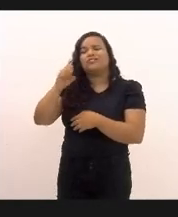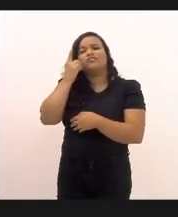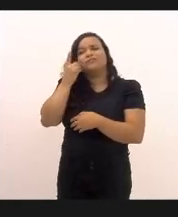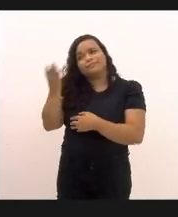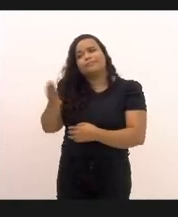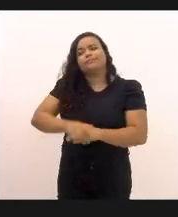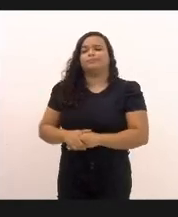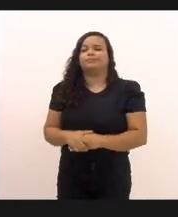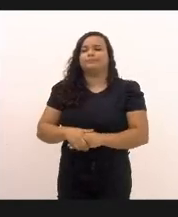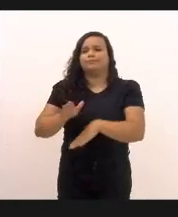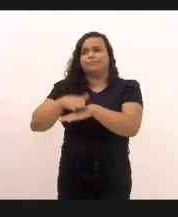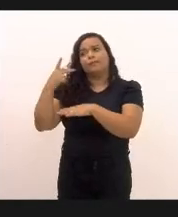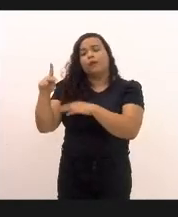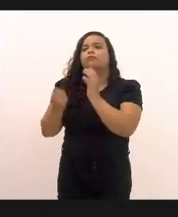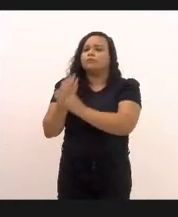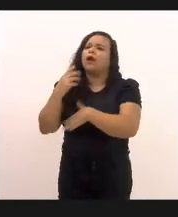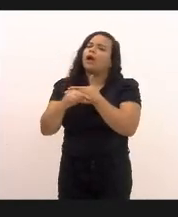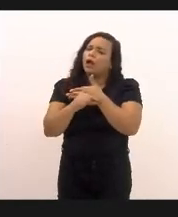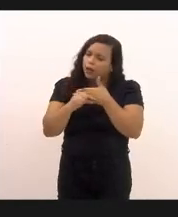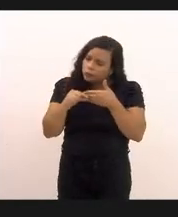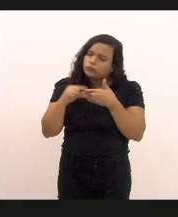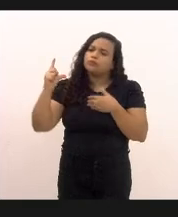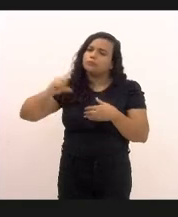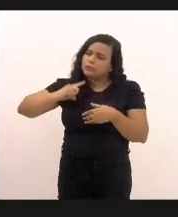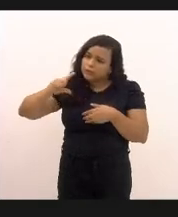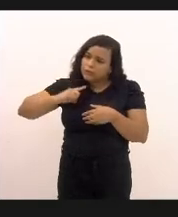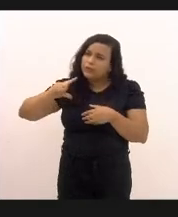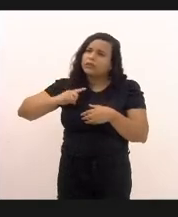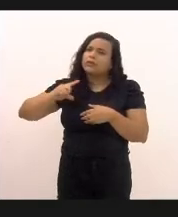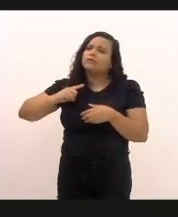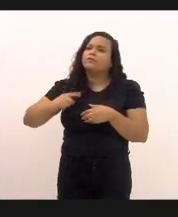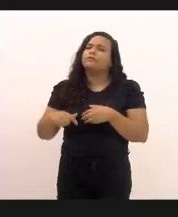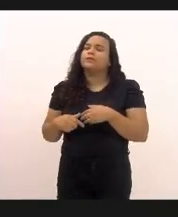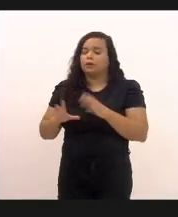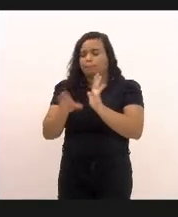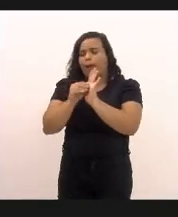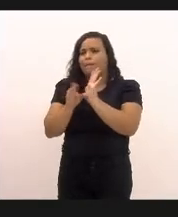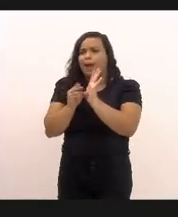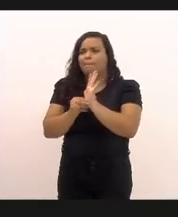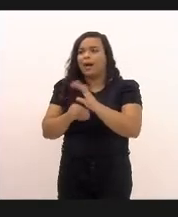Ele fez a autoria, estava na sua autoria, 9 emendas.